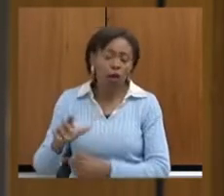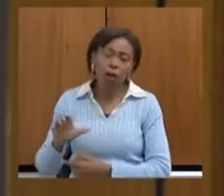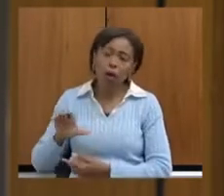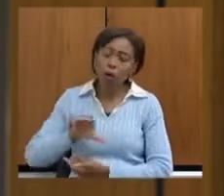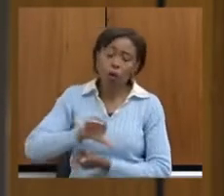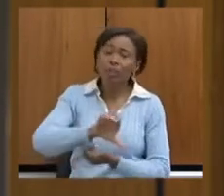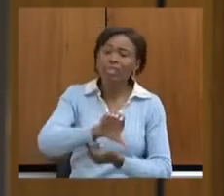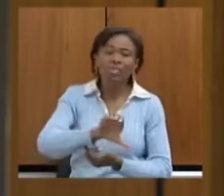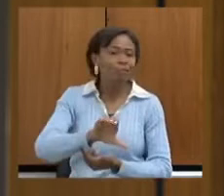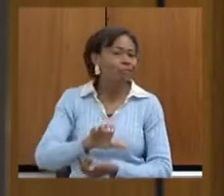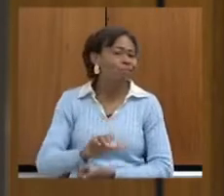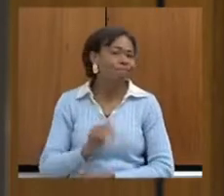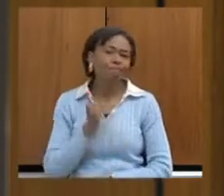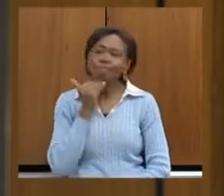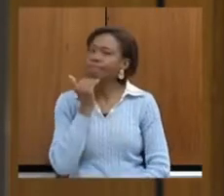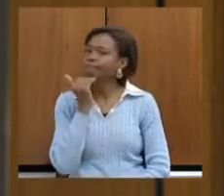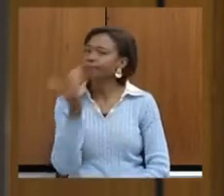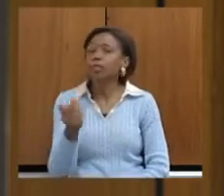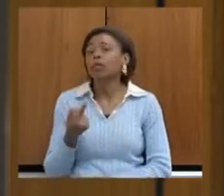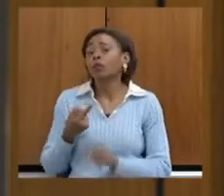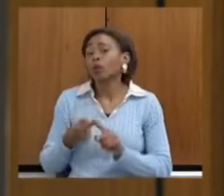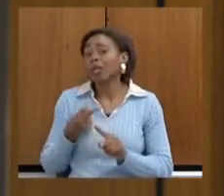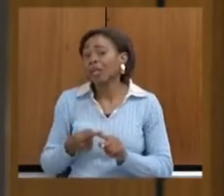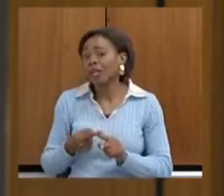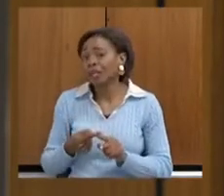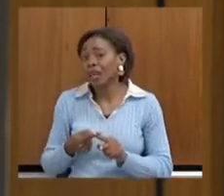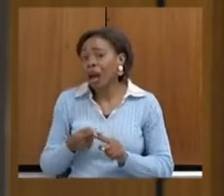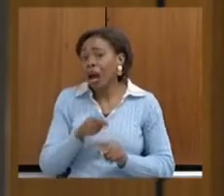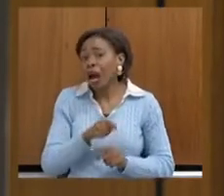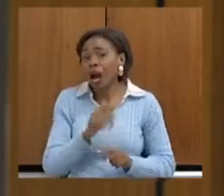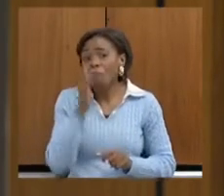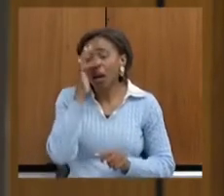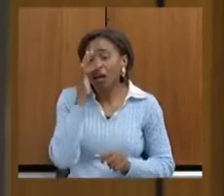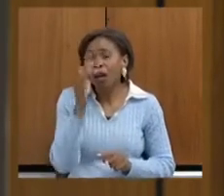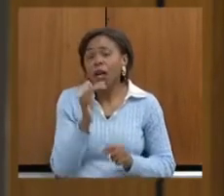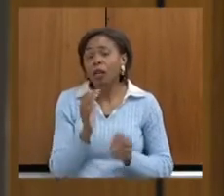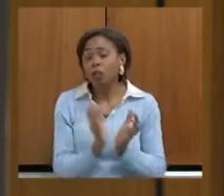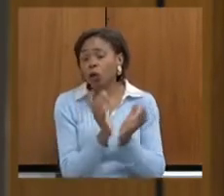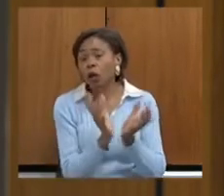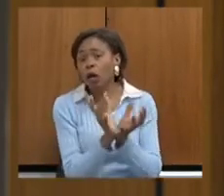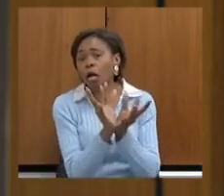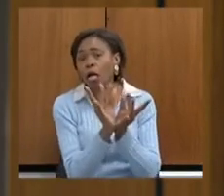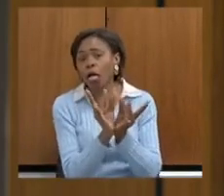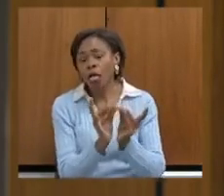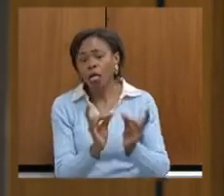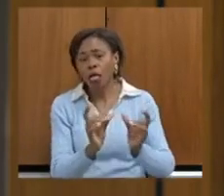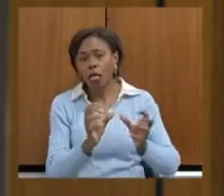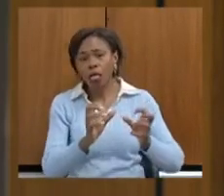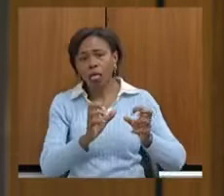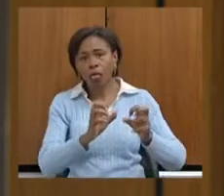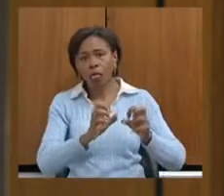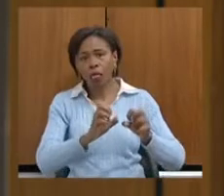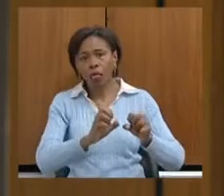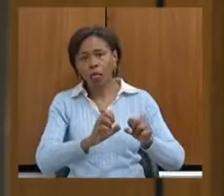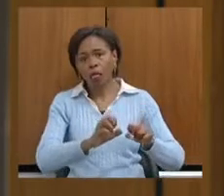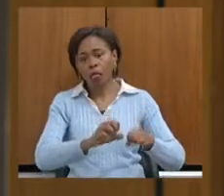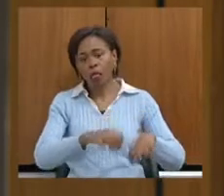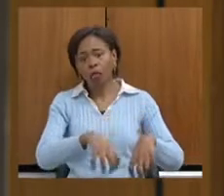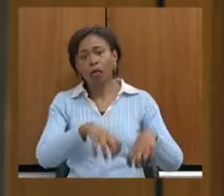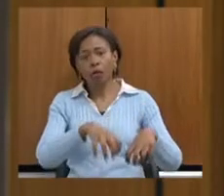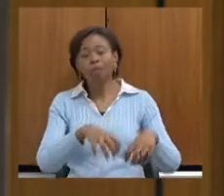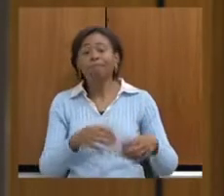é porque tudo que você joga alí as plantas não crescem as plantas só vai morrer e tá morrendo tudo